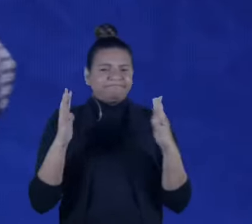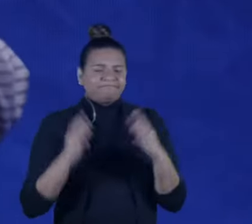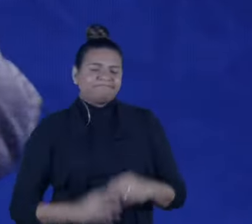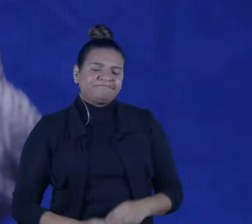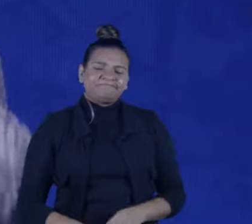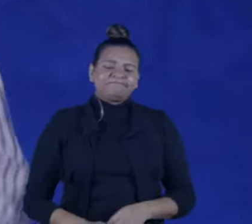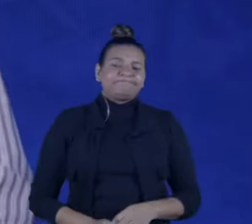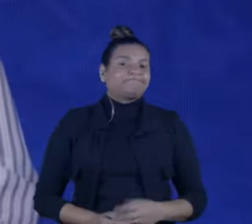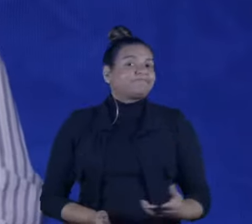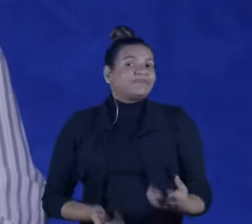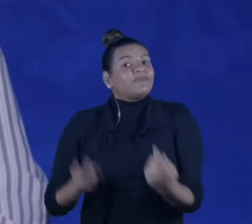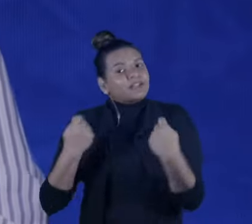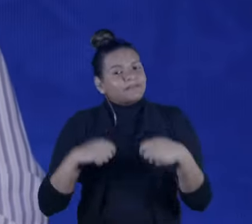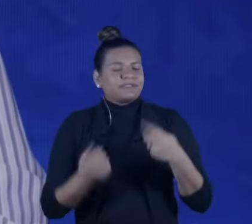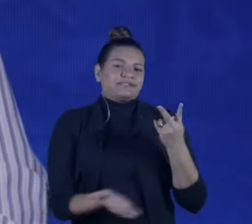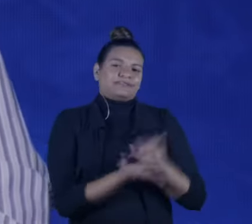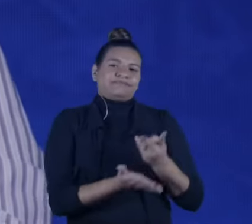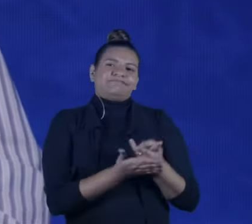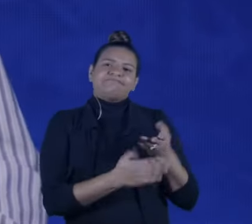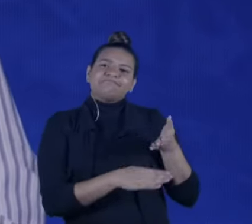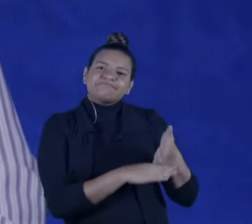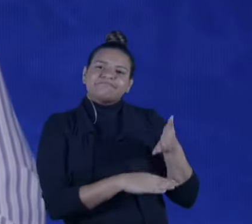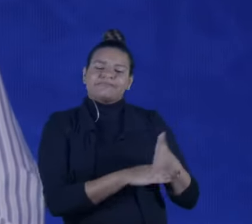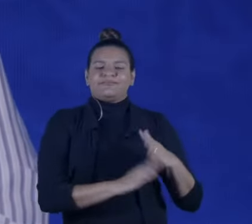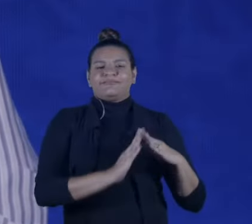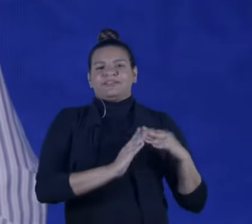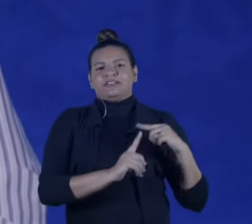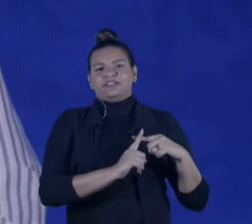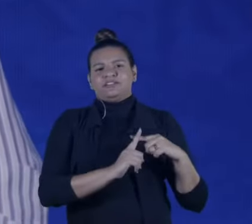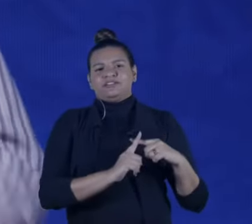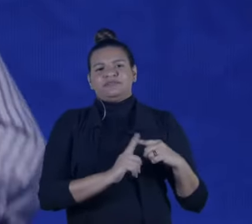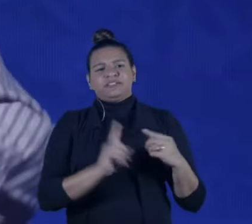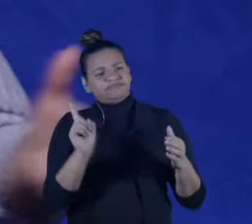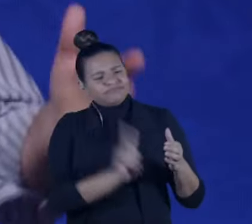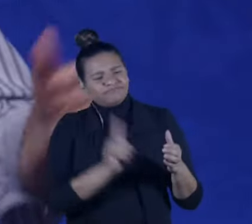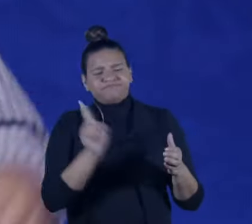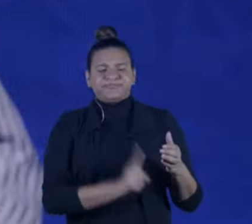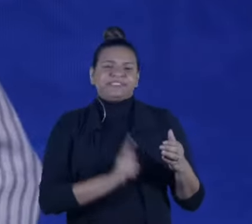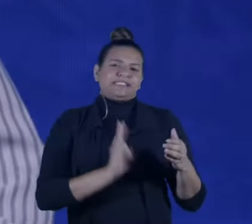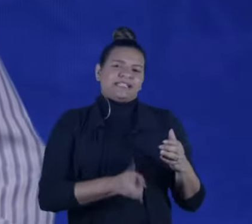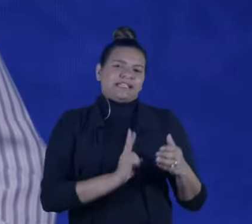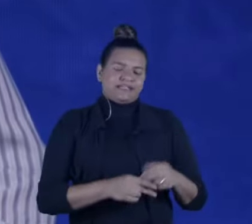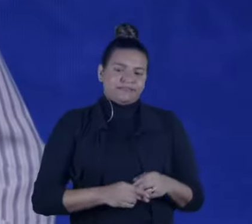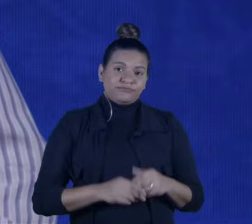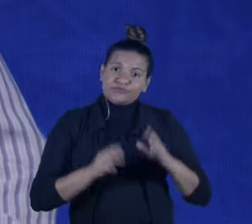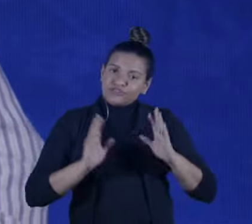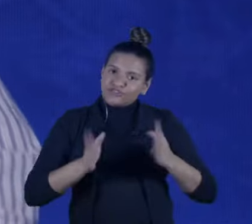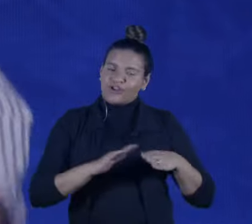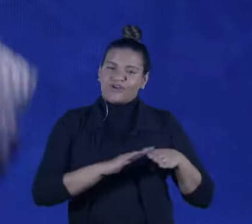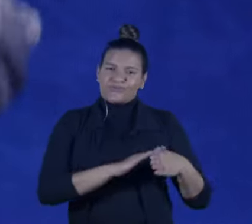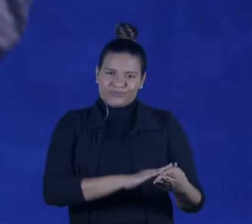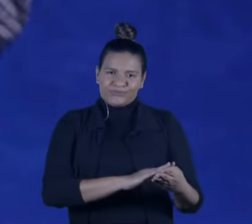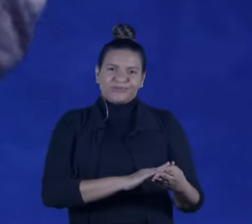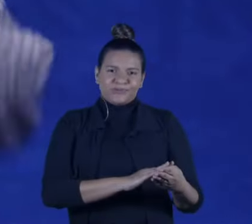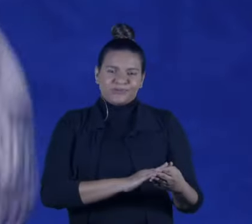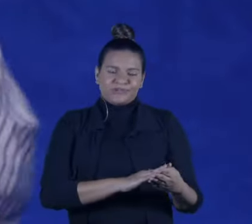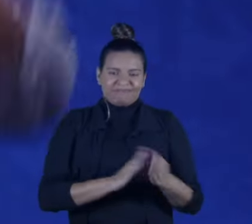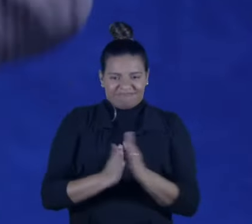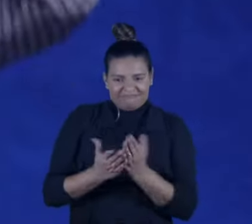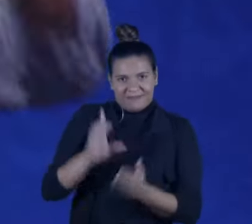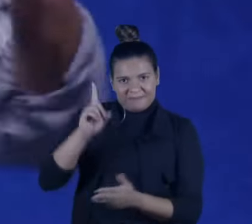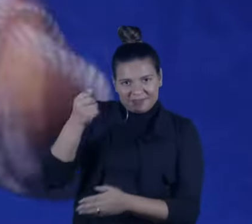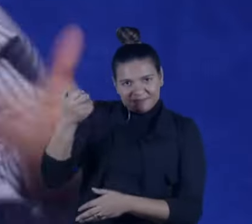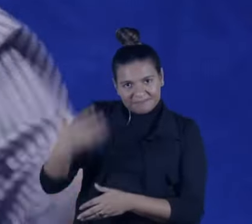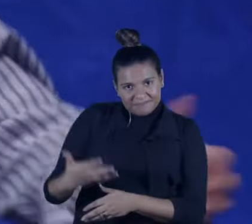Não deixemos de congregar-nos, é admoestação, como é costume de alguns. Antes,